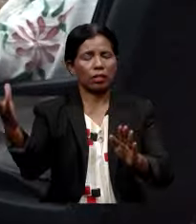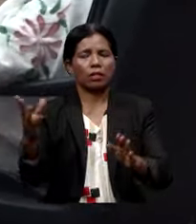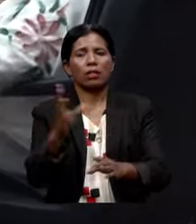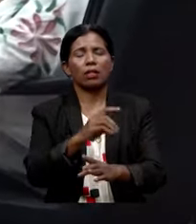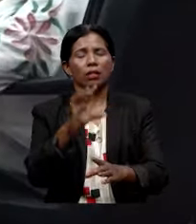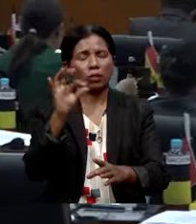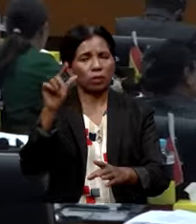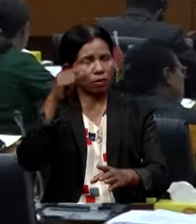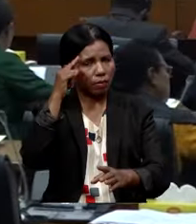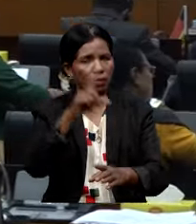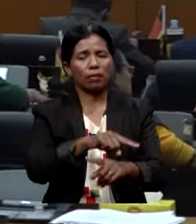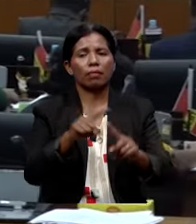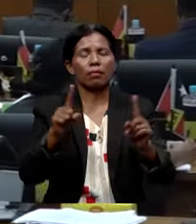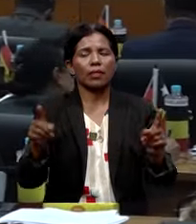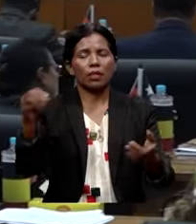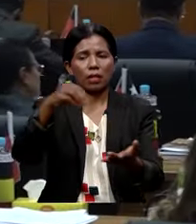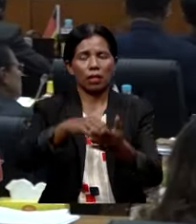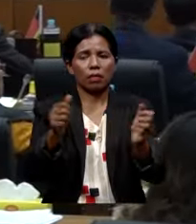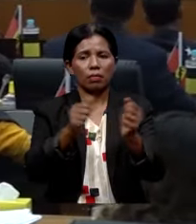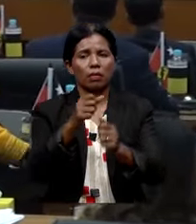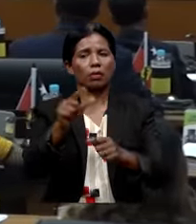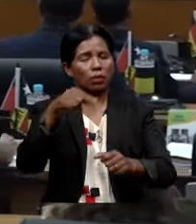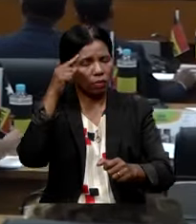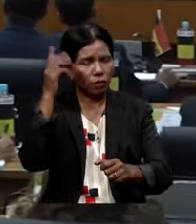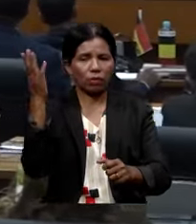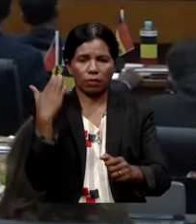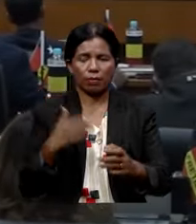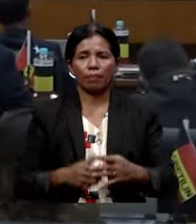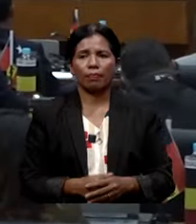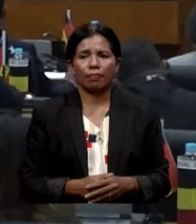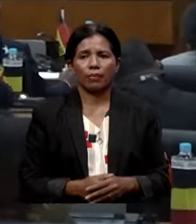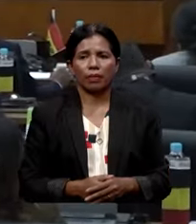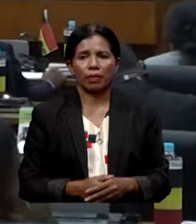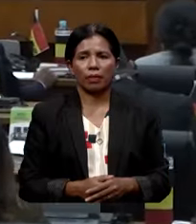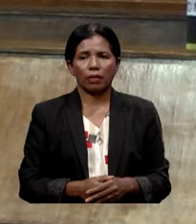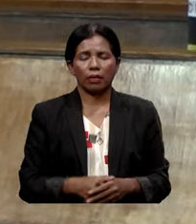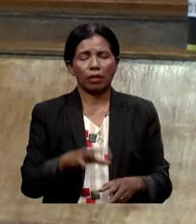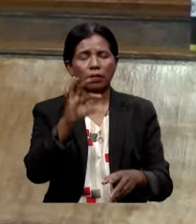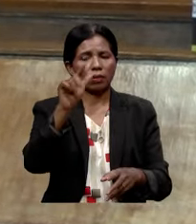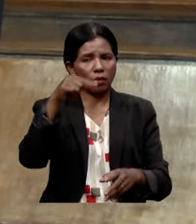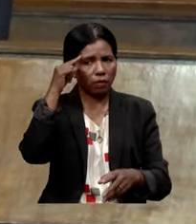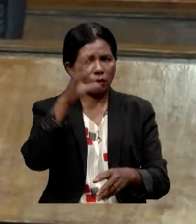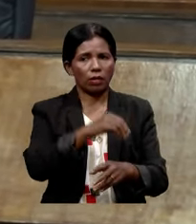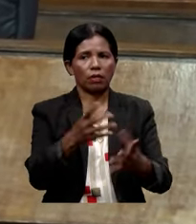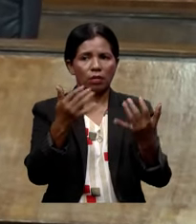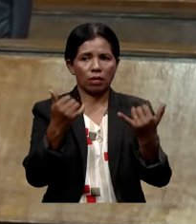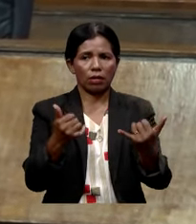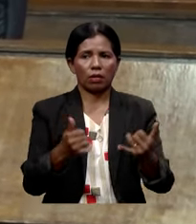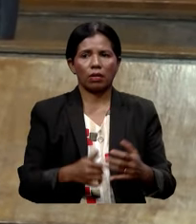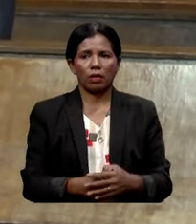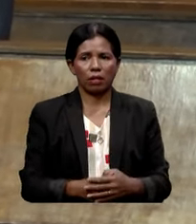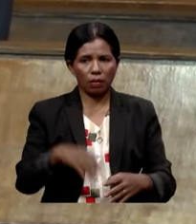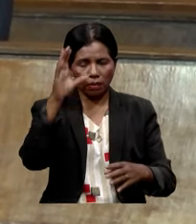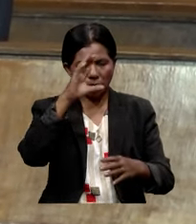no governo, mas bem acumula quedas desde o governo anterior. No governo constitucional, agora da DAO,